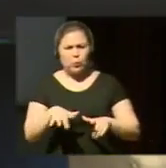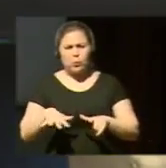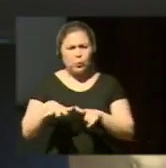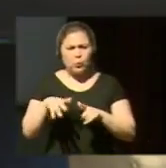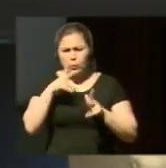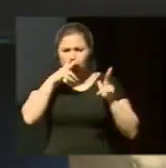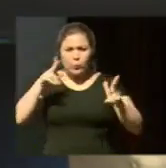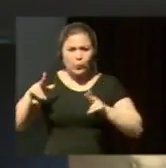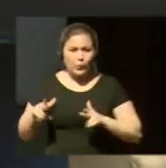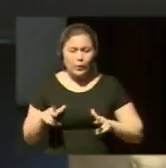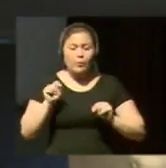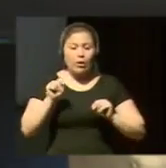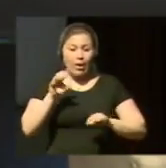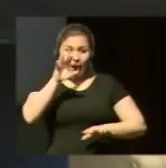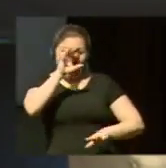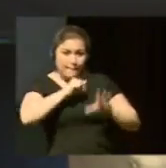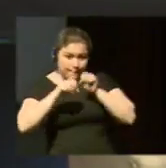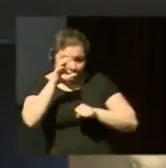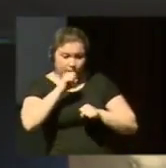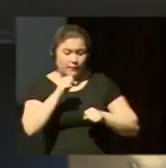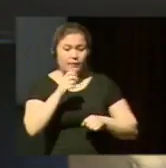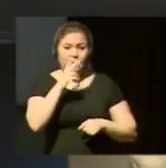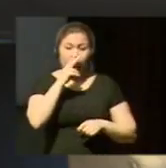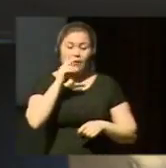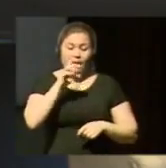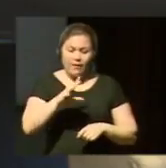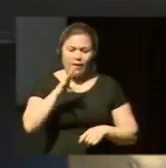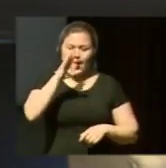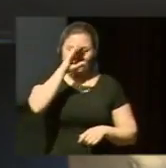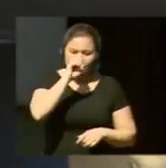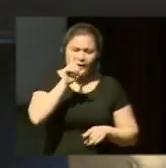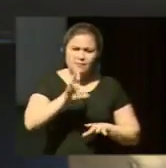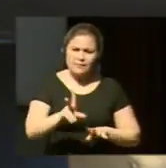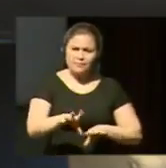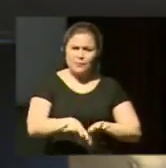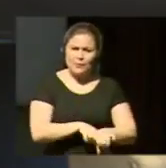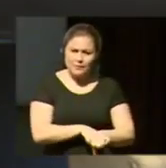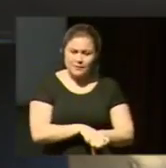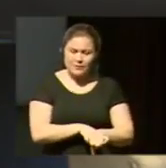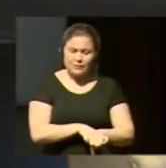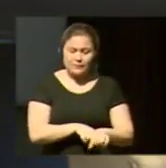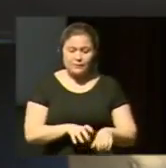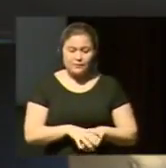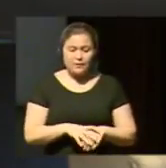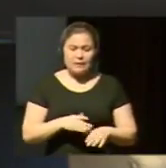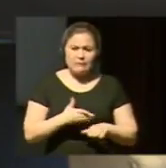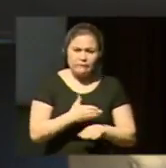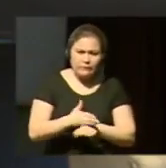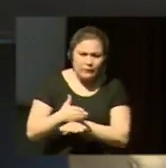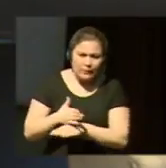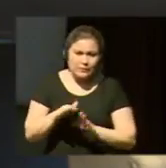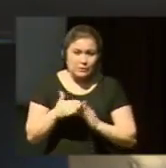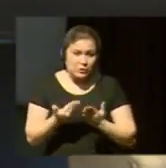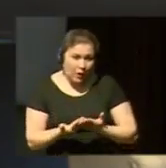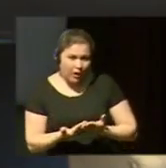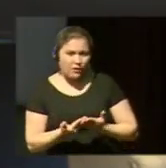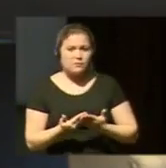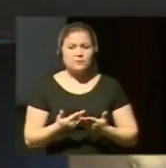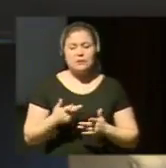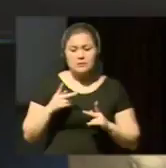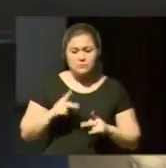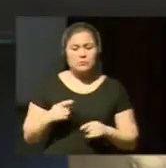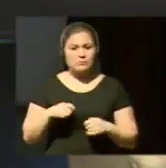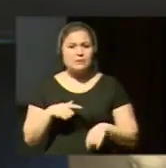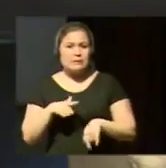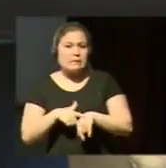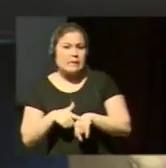o mesmo quadro. Quem aprendeu a aprender, que sempre formação, ele frequenta as escolas. Essa pessoa também